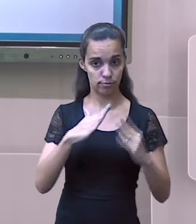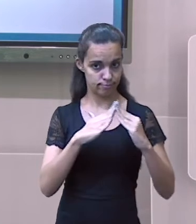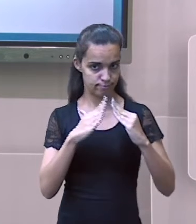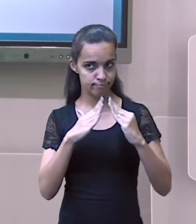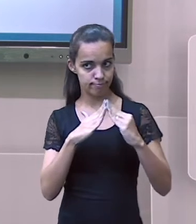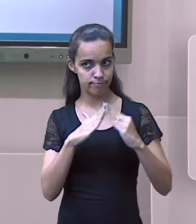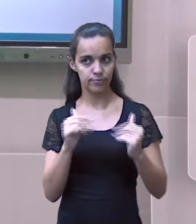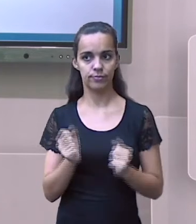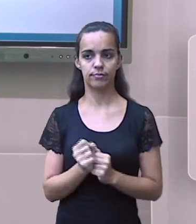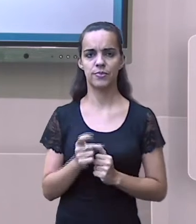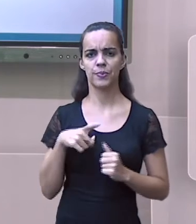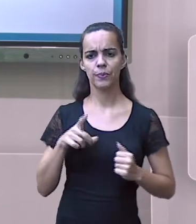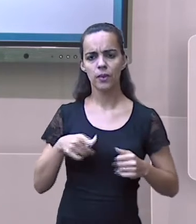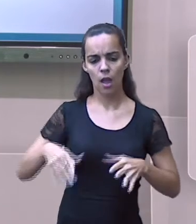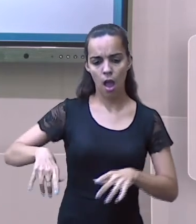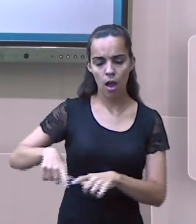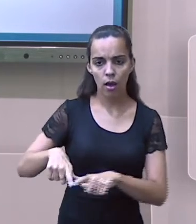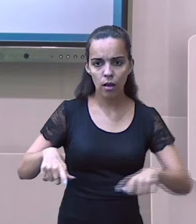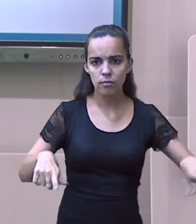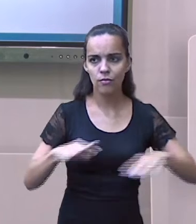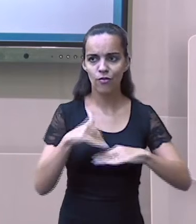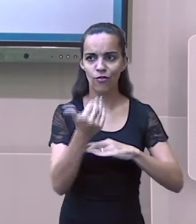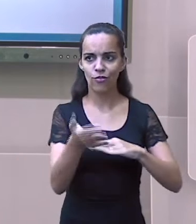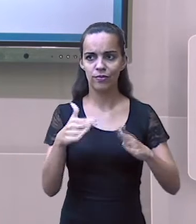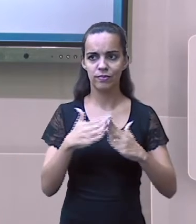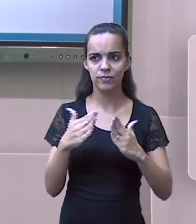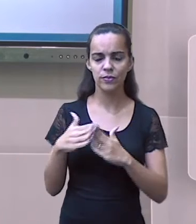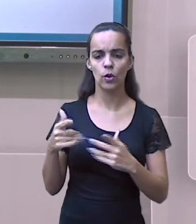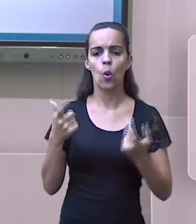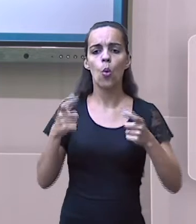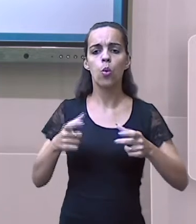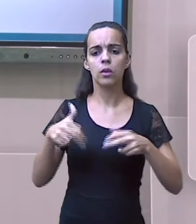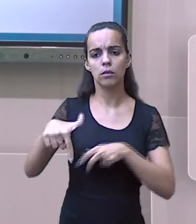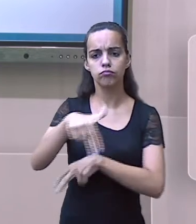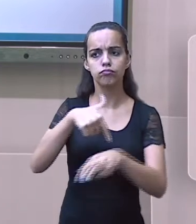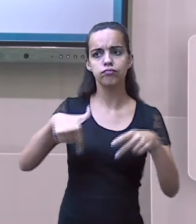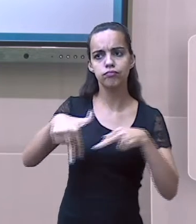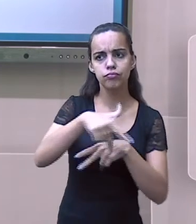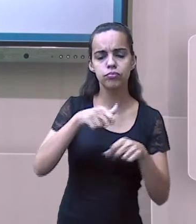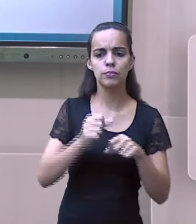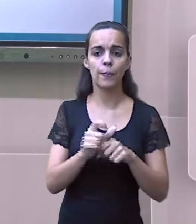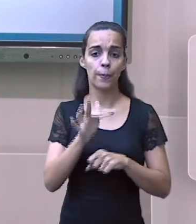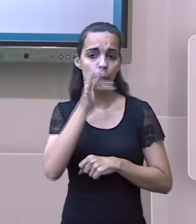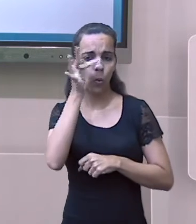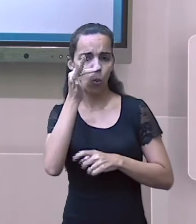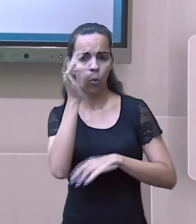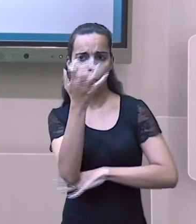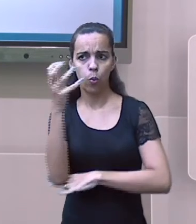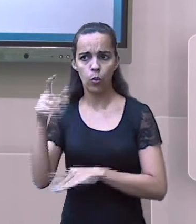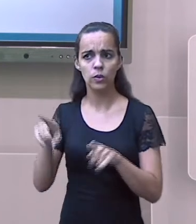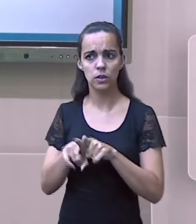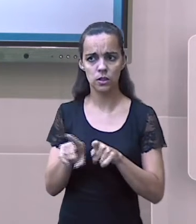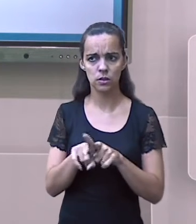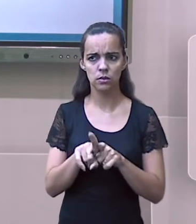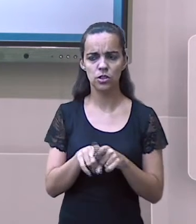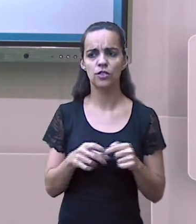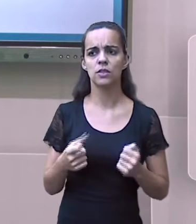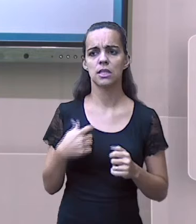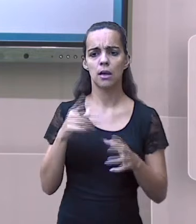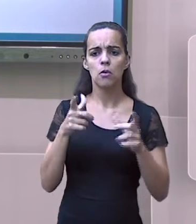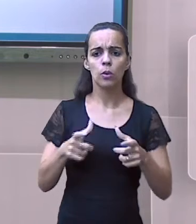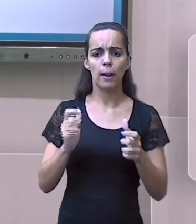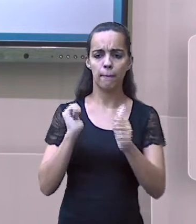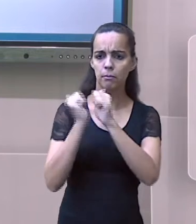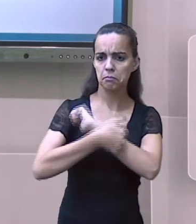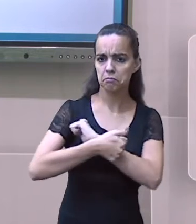exemplo, estacionamentos, ambiente de circulação, jardins, quadras poliesportivas,